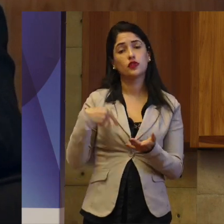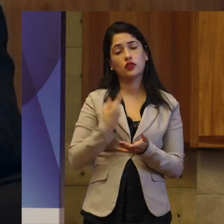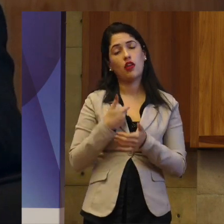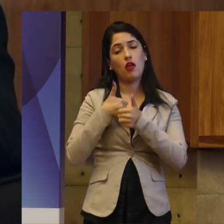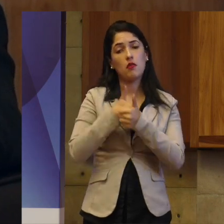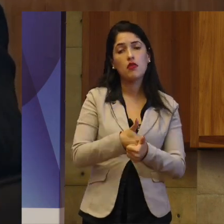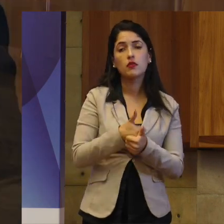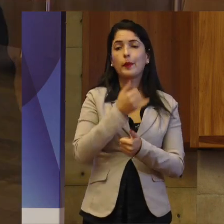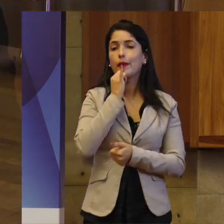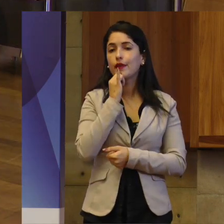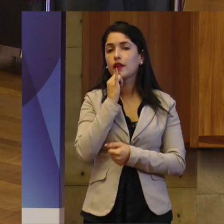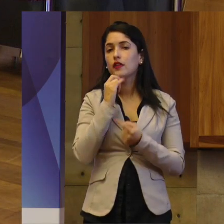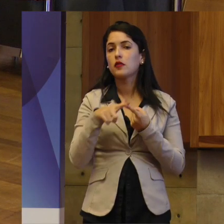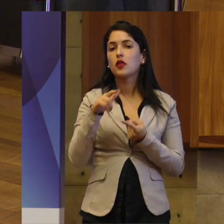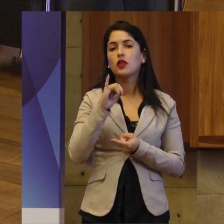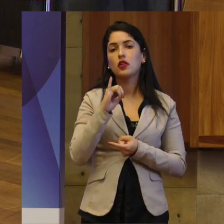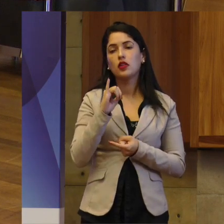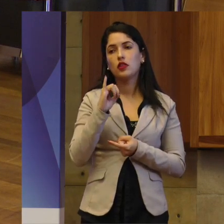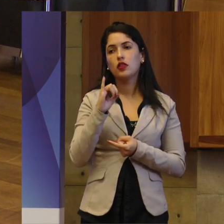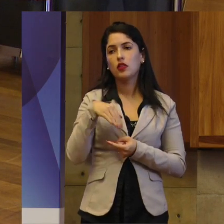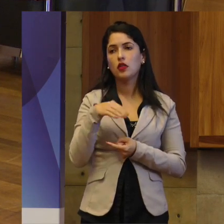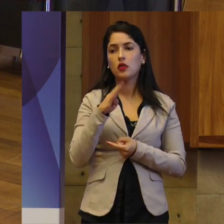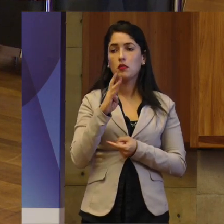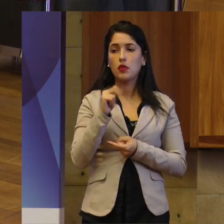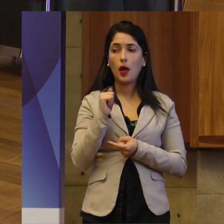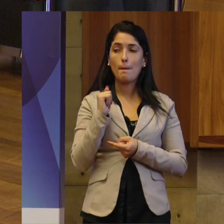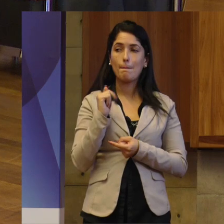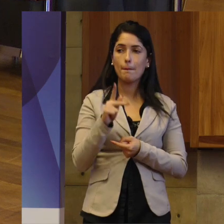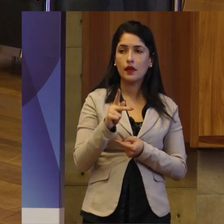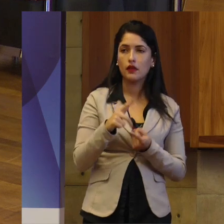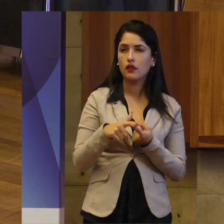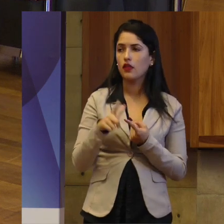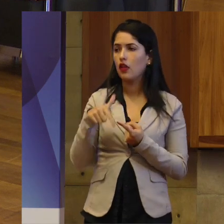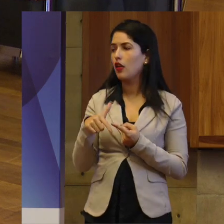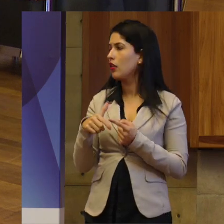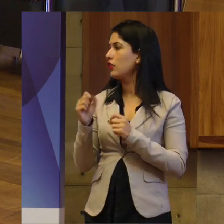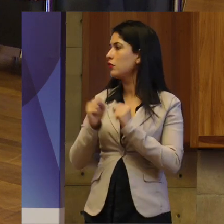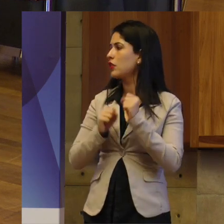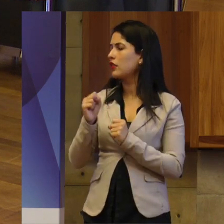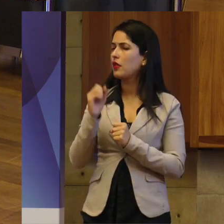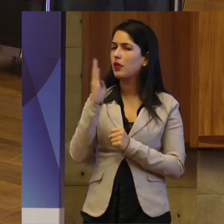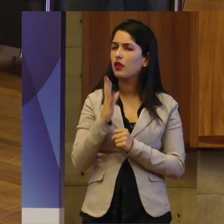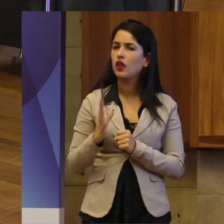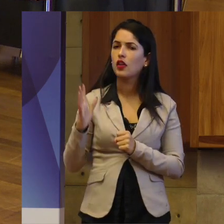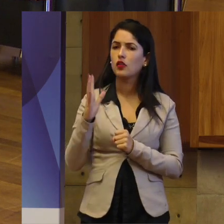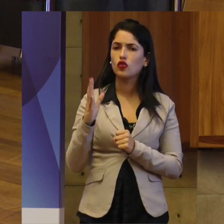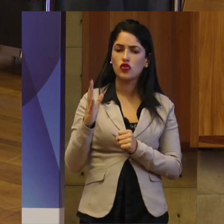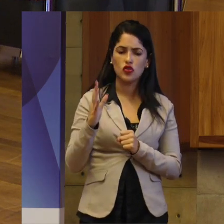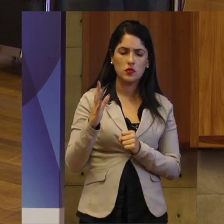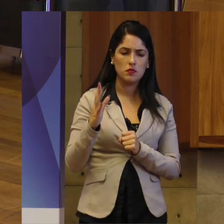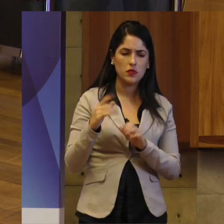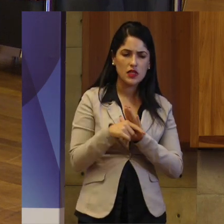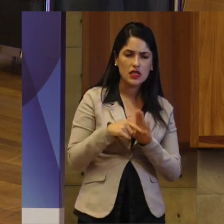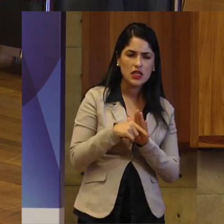exemplo, a Embrapi, empresa brasileira de pesquisa e inovação. Eu esqueço um pouco o que dizer Embrapi. Embrapi é